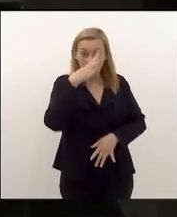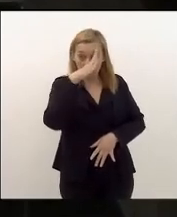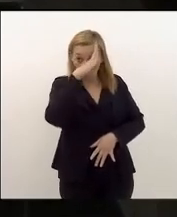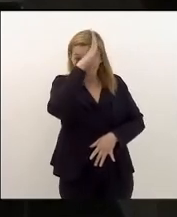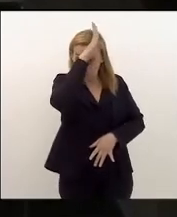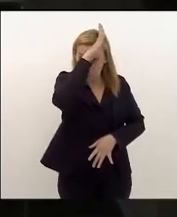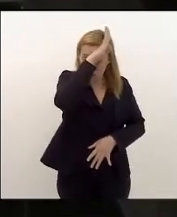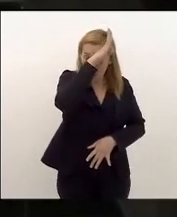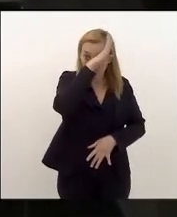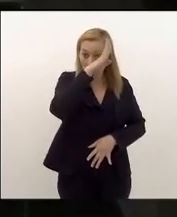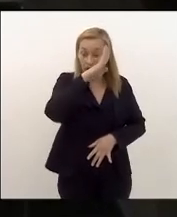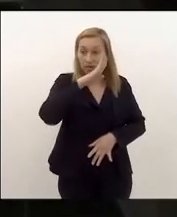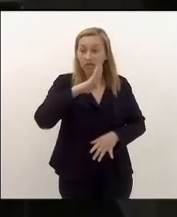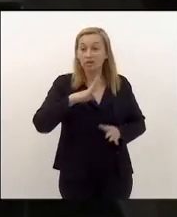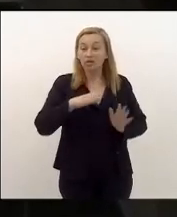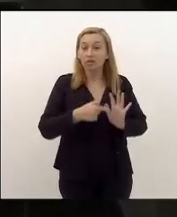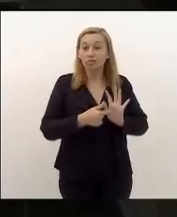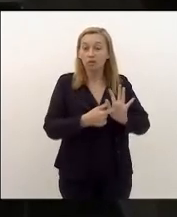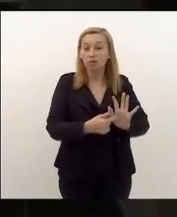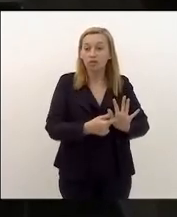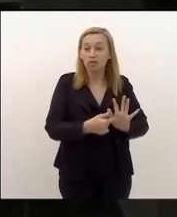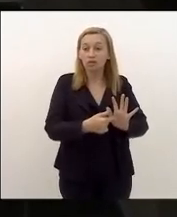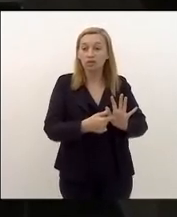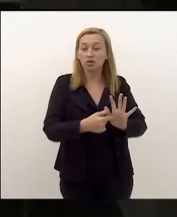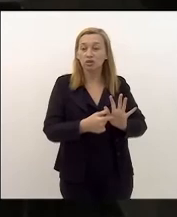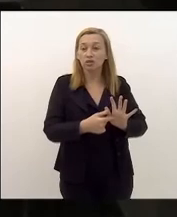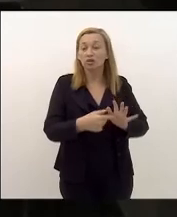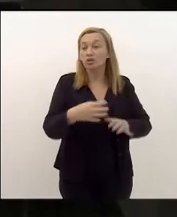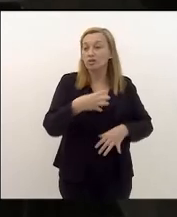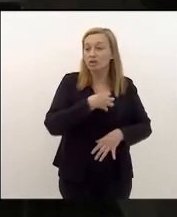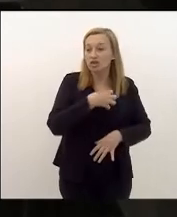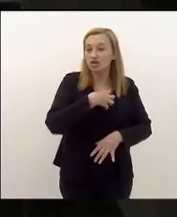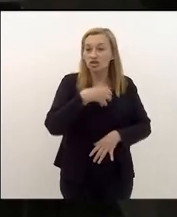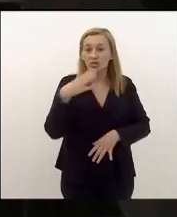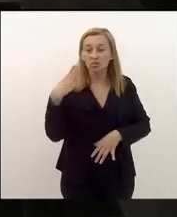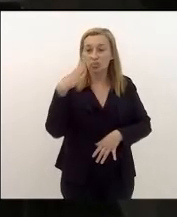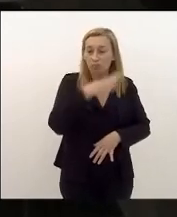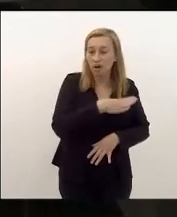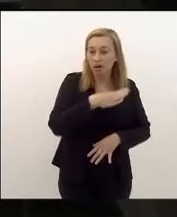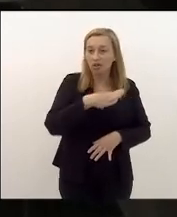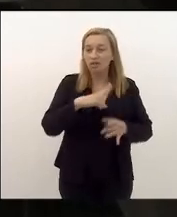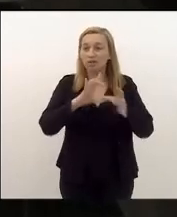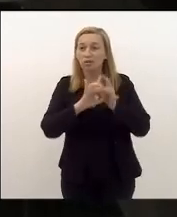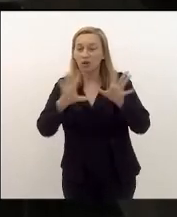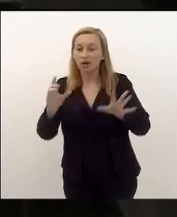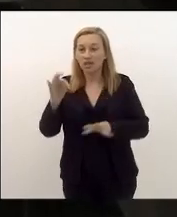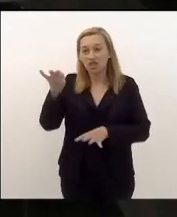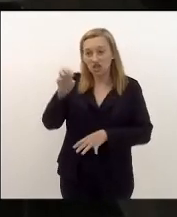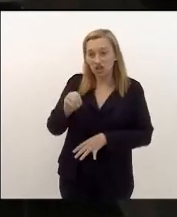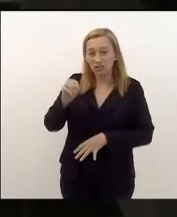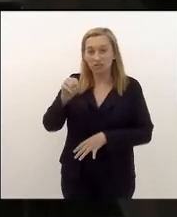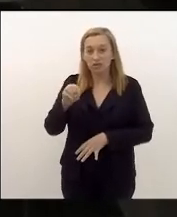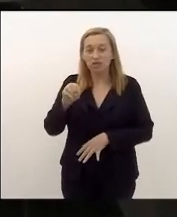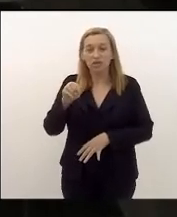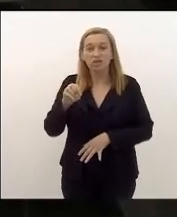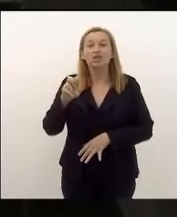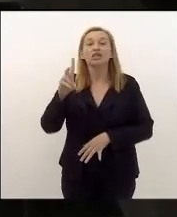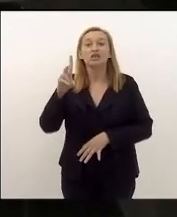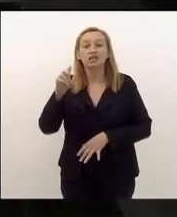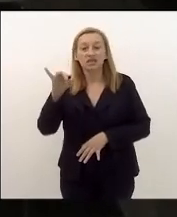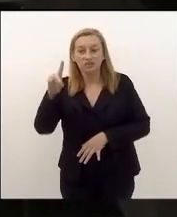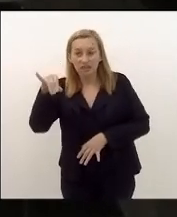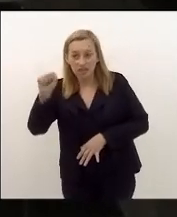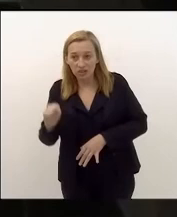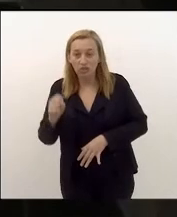que simboliza o estado do mal-estar social, econômico, sanitário, democrático, cívico, político,